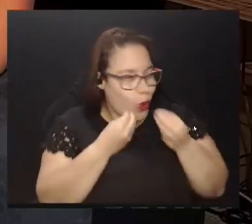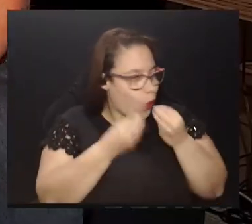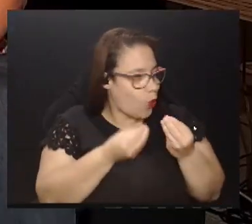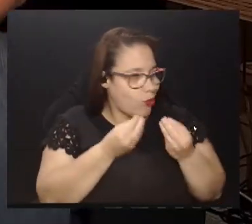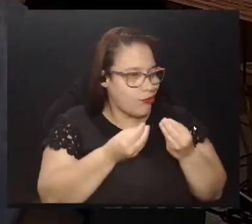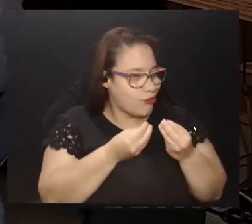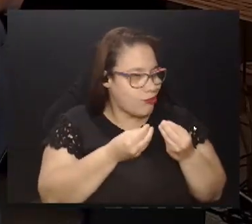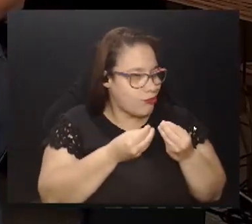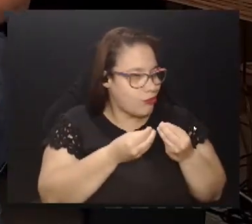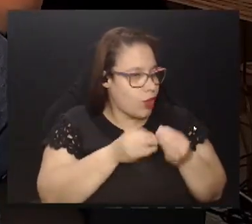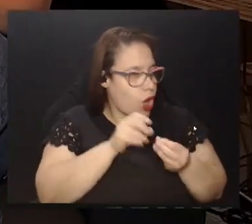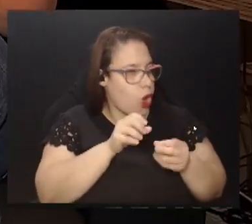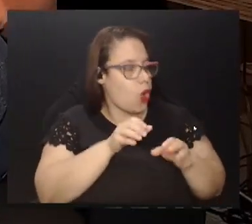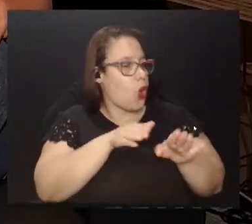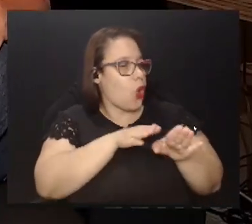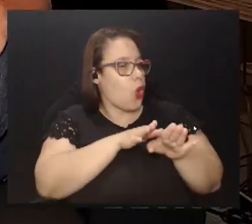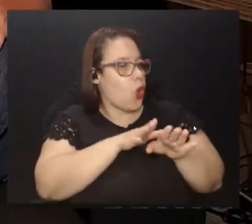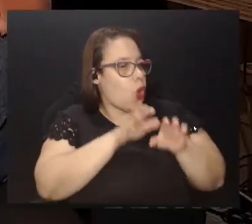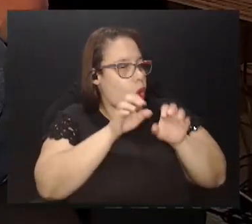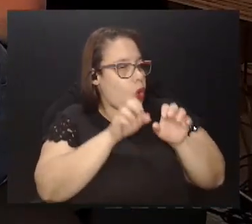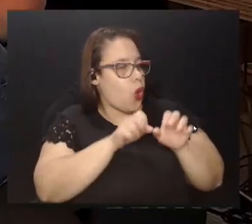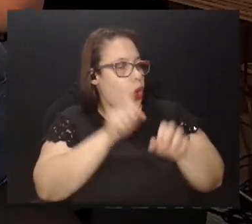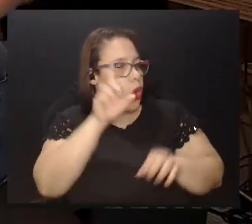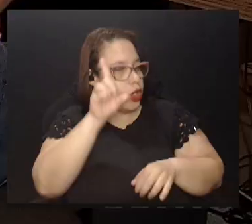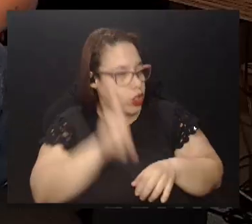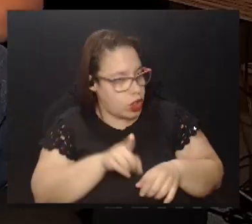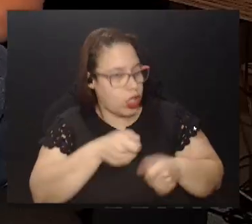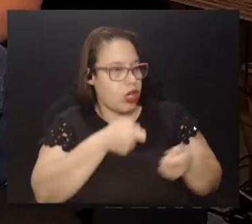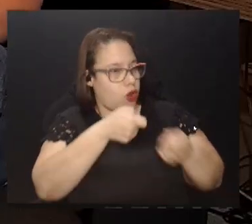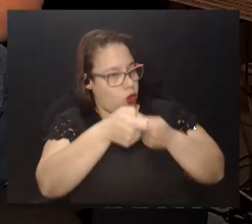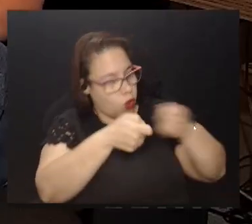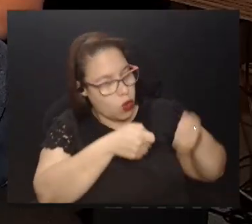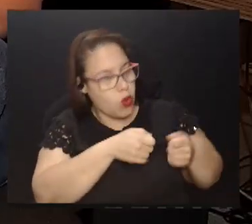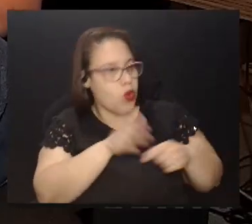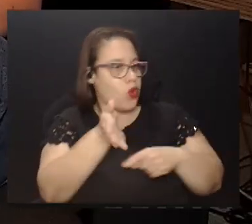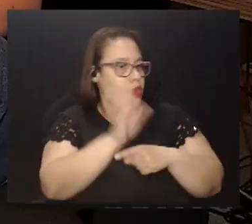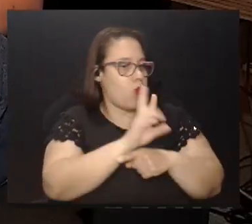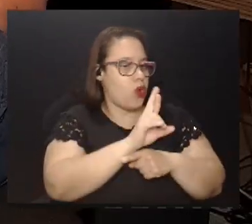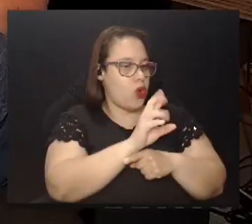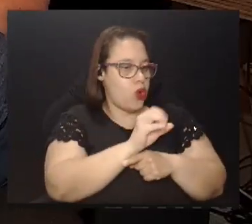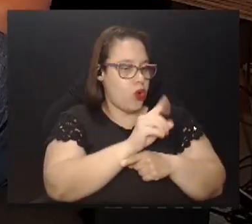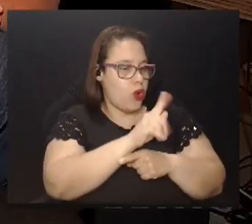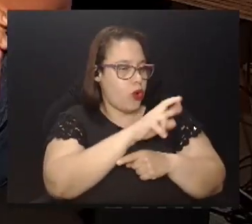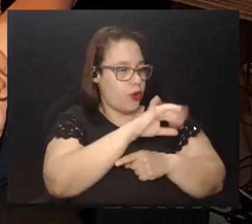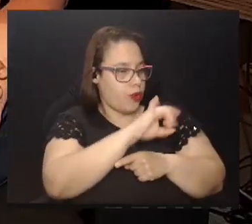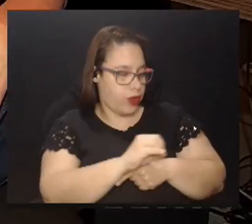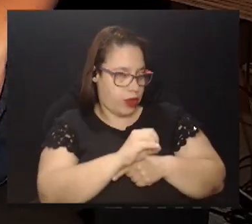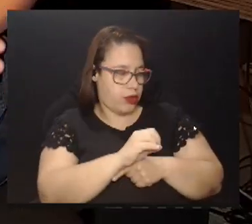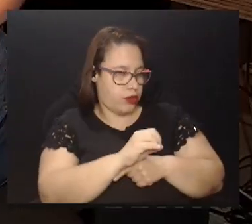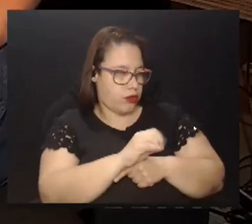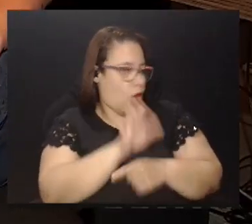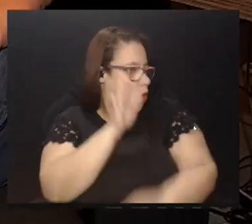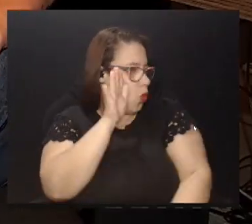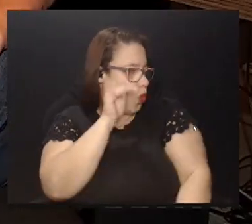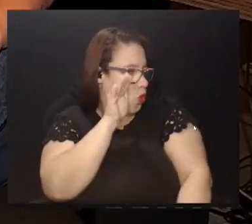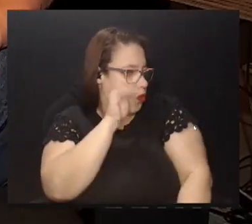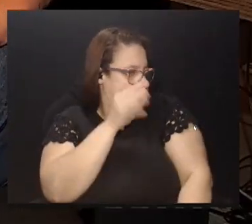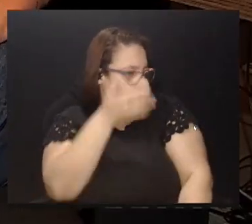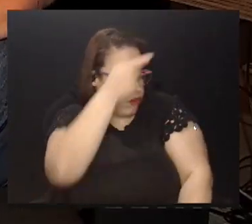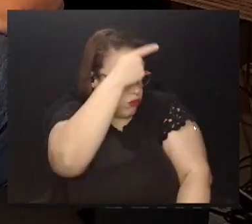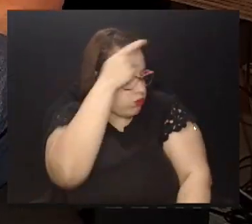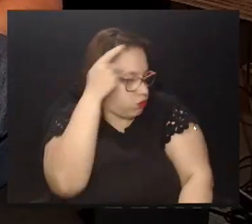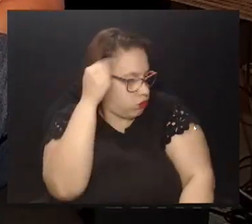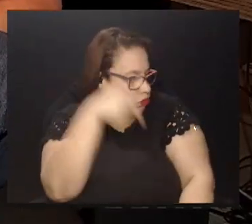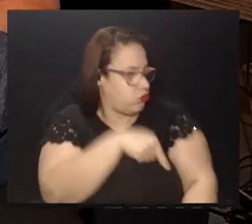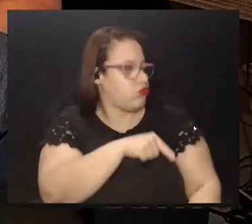um filme? Porque isso também, Rodrigo, desperta muita curiosidade aí nas pessoas, a questão da direção, as